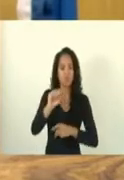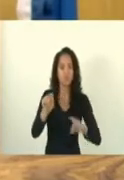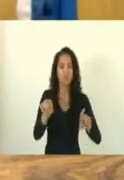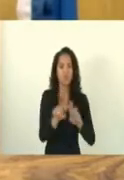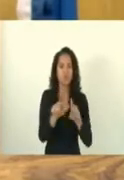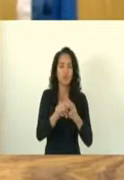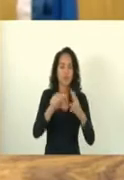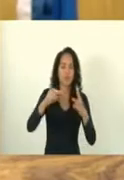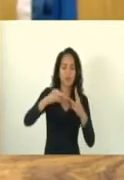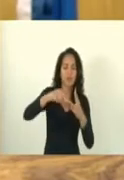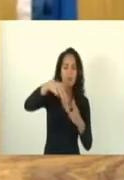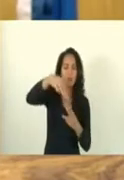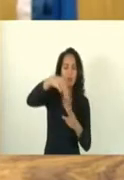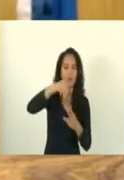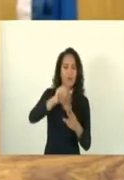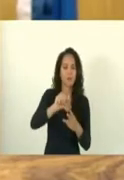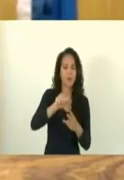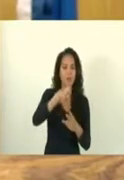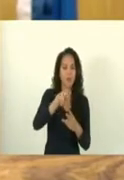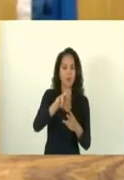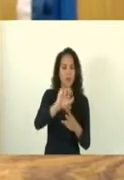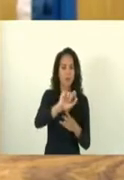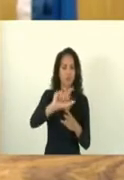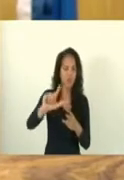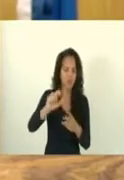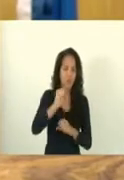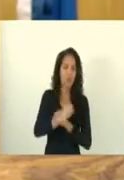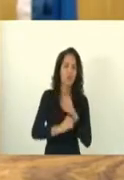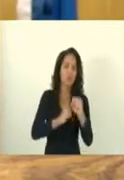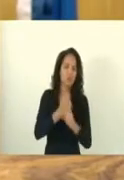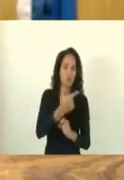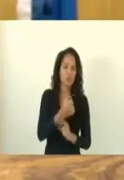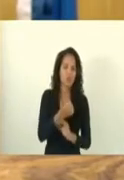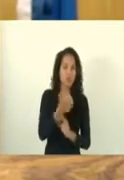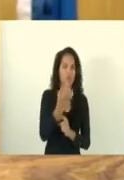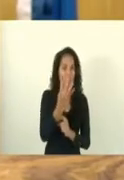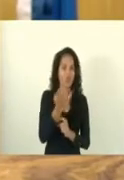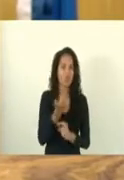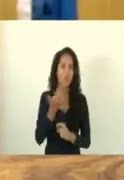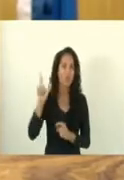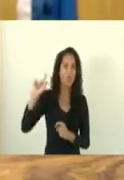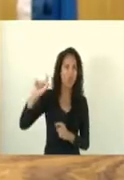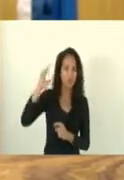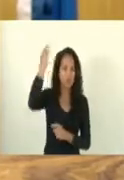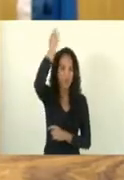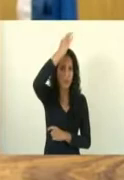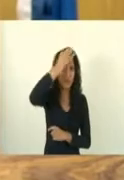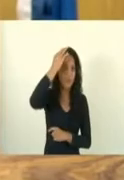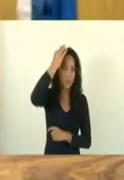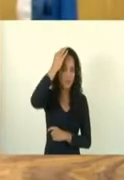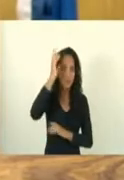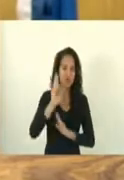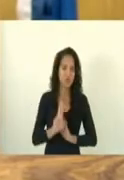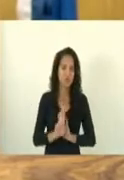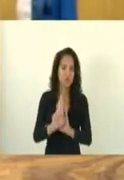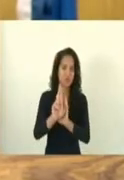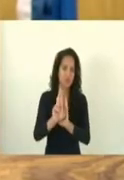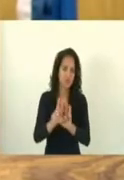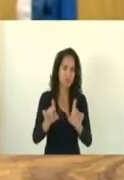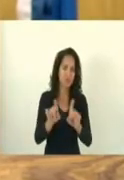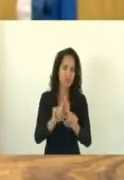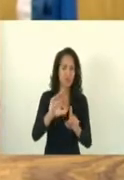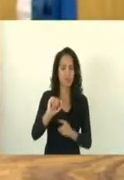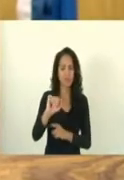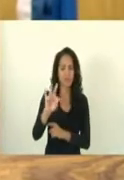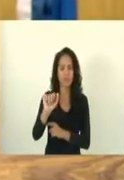o Maxwell, em 2014, que é de Cachoeira do Tapimirim. Outro capixaba que também vai estar nos representando lá no